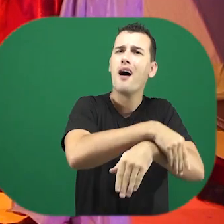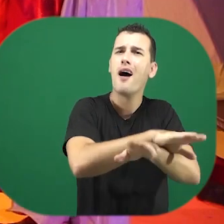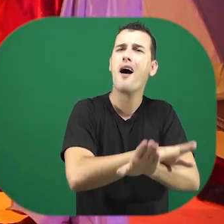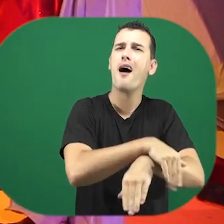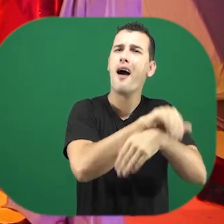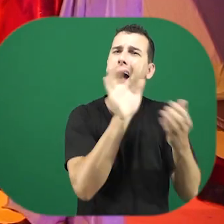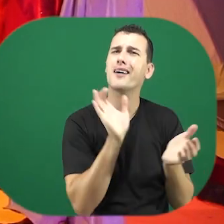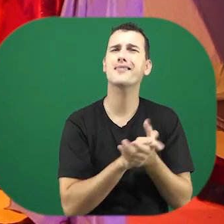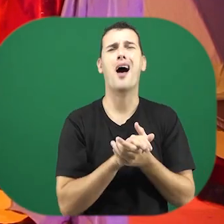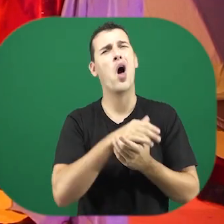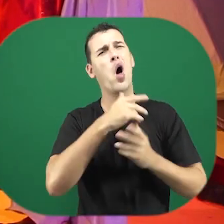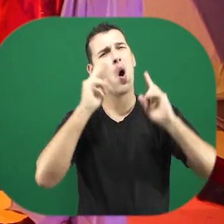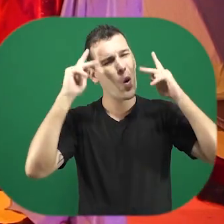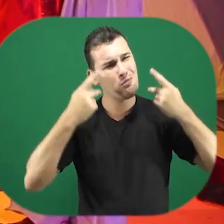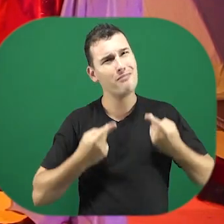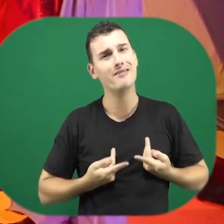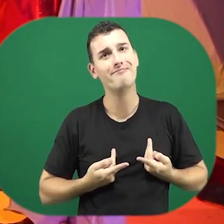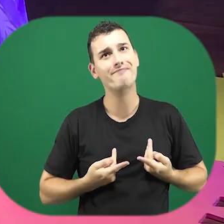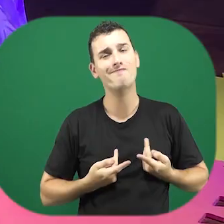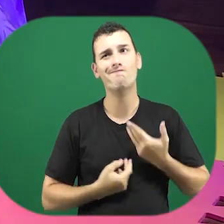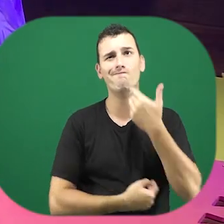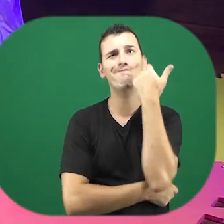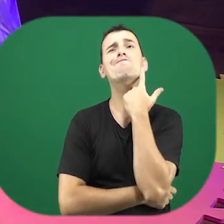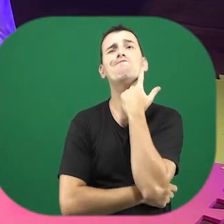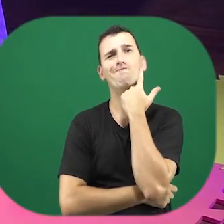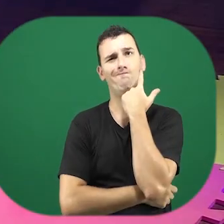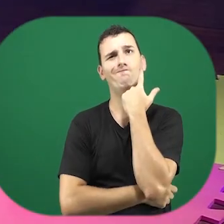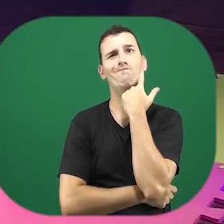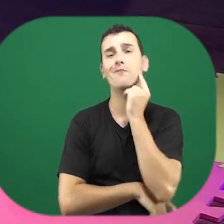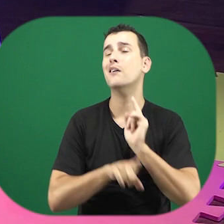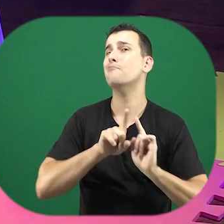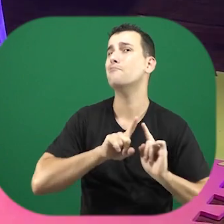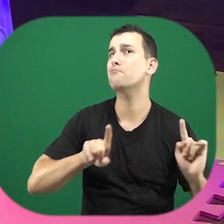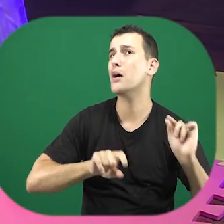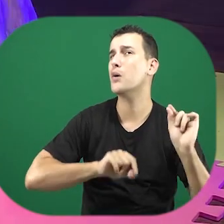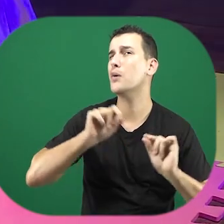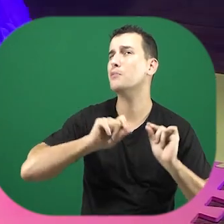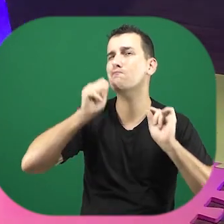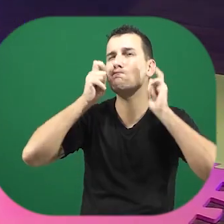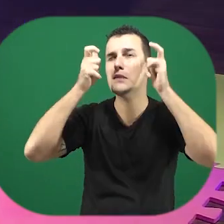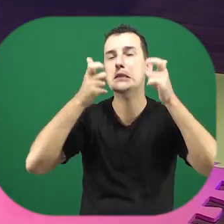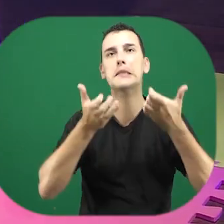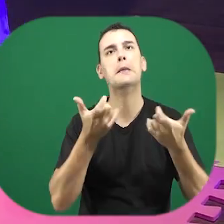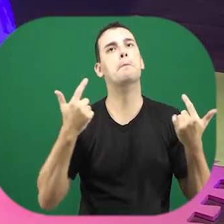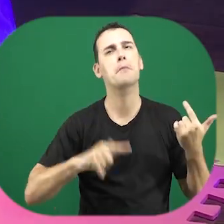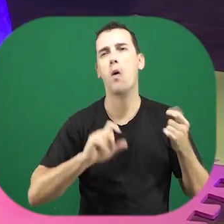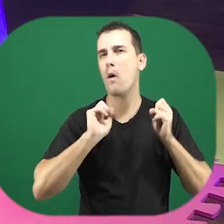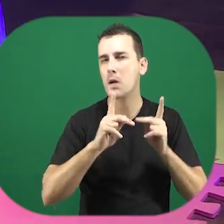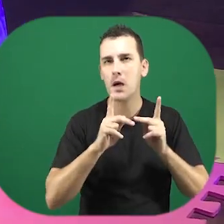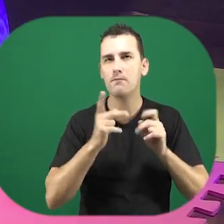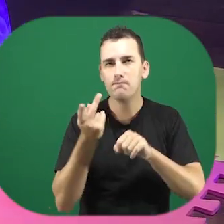ser humano. Mas a princesinha queria mais e saiu então decidida e foi